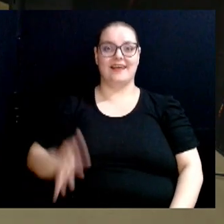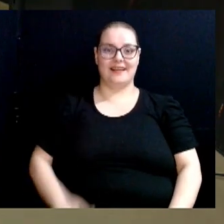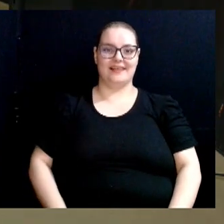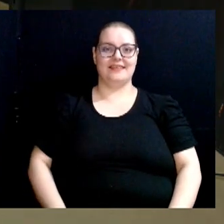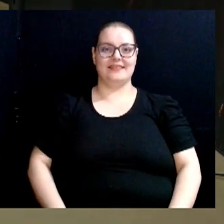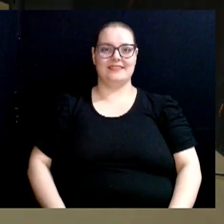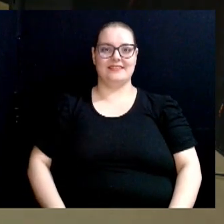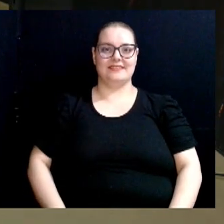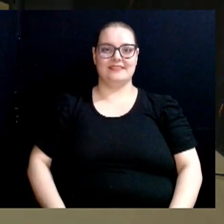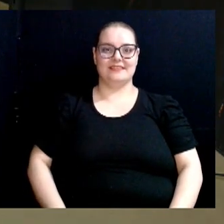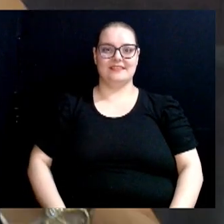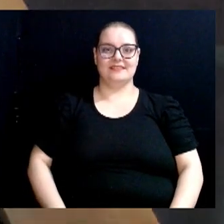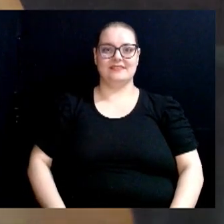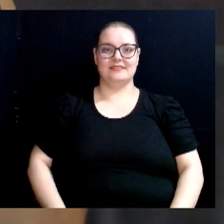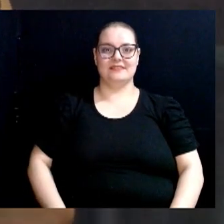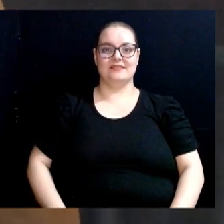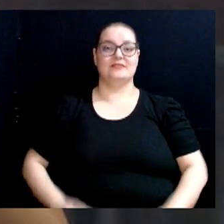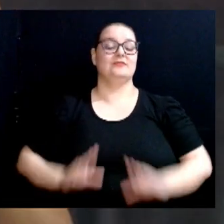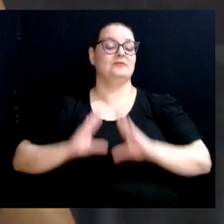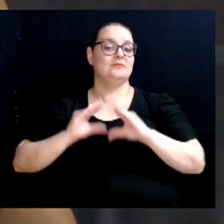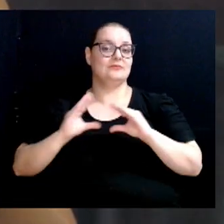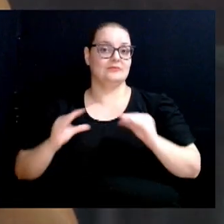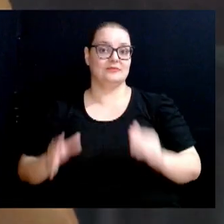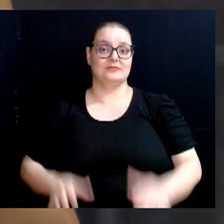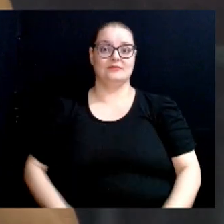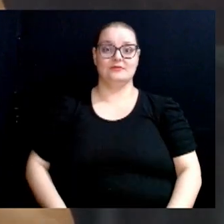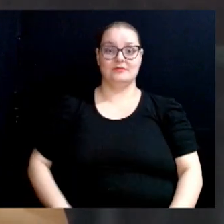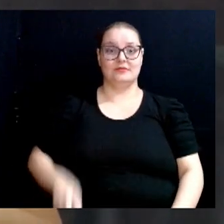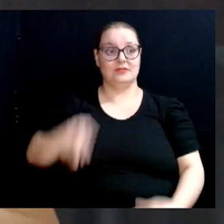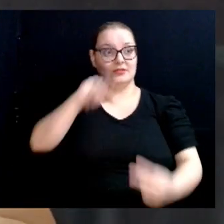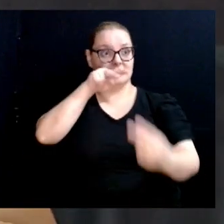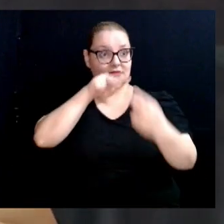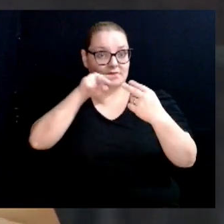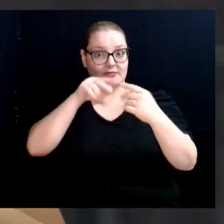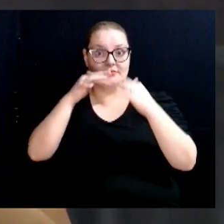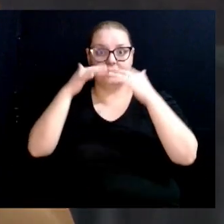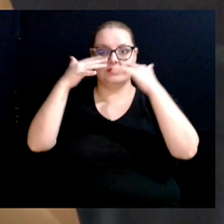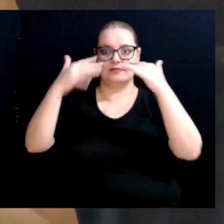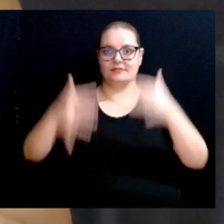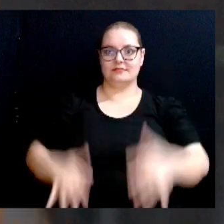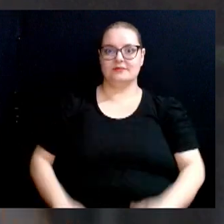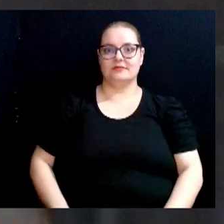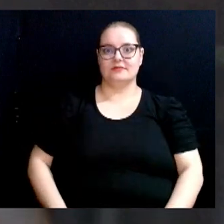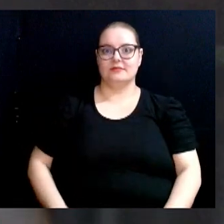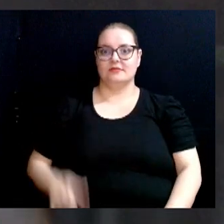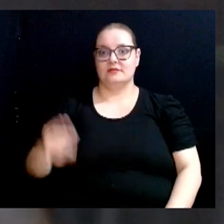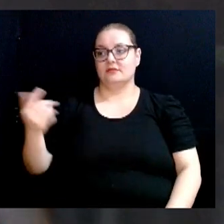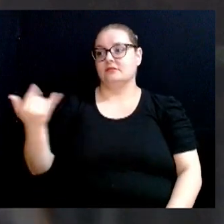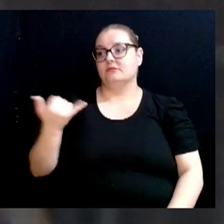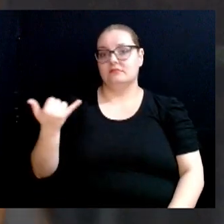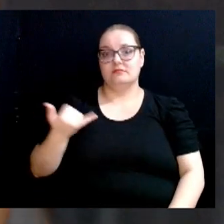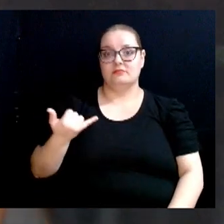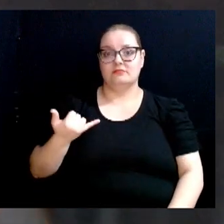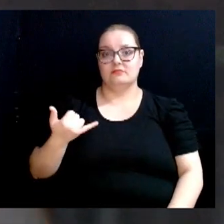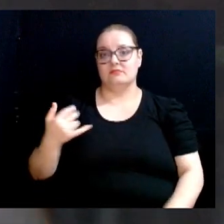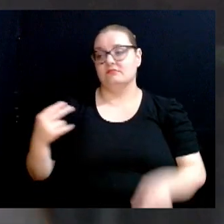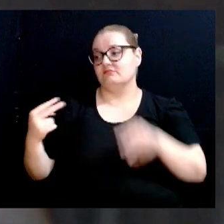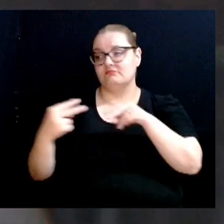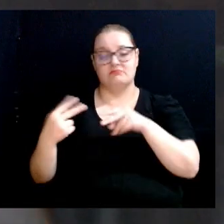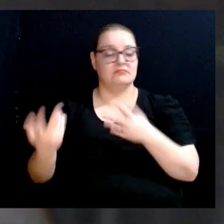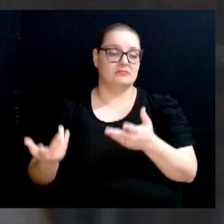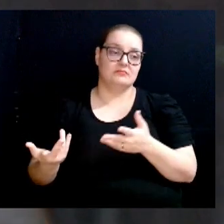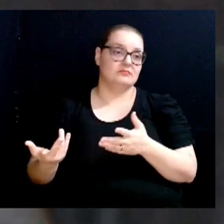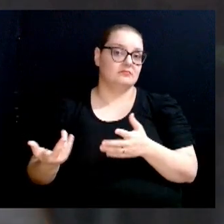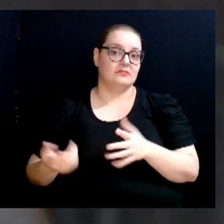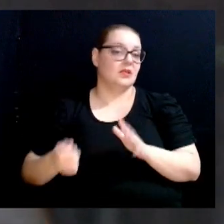um aconchego, um olhar que brilha. Agora a pessoa está ali falando e você nem olhar para ela. Então,